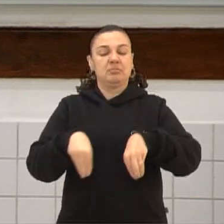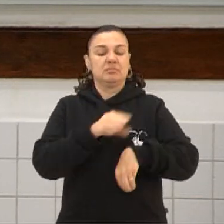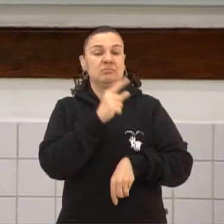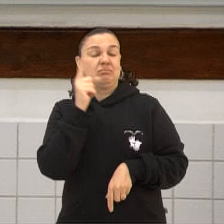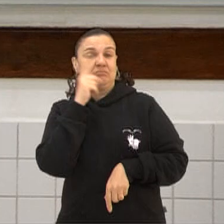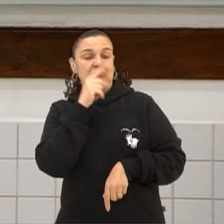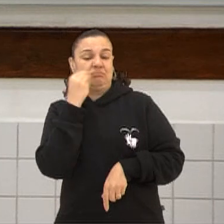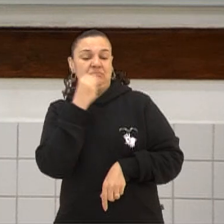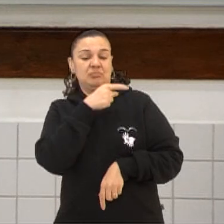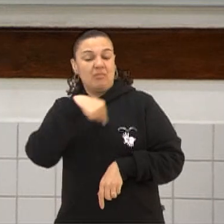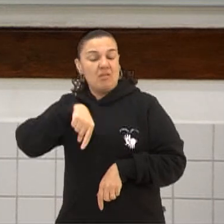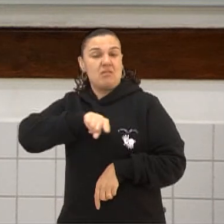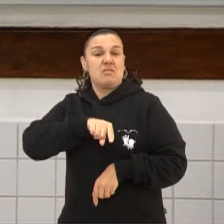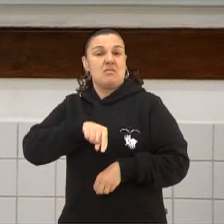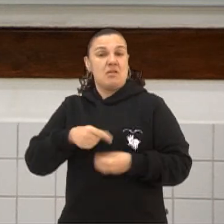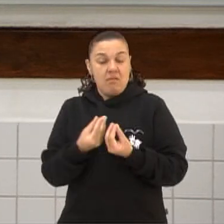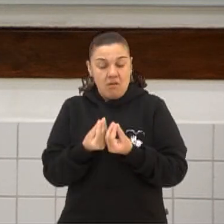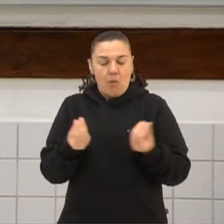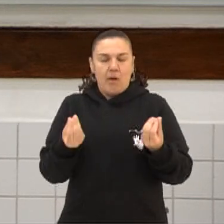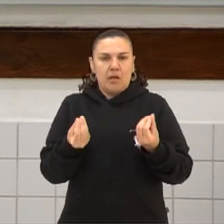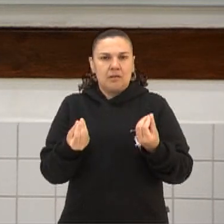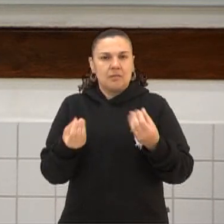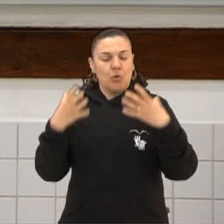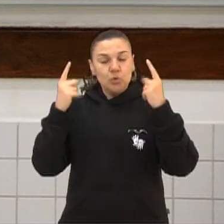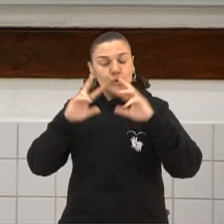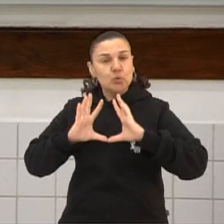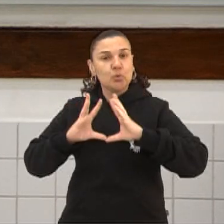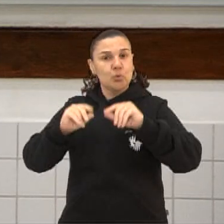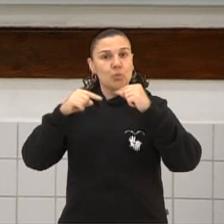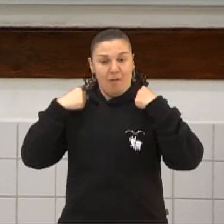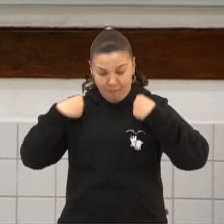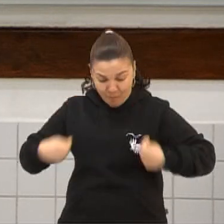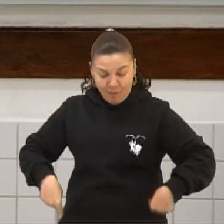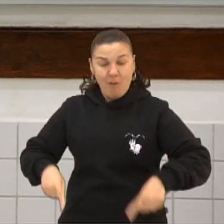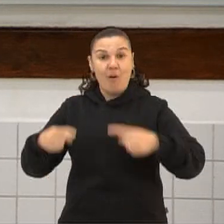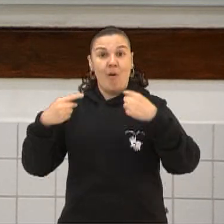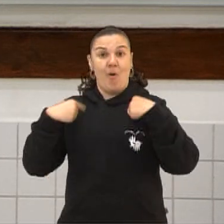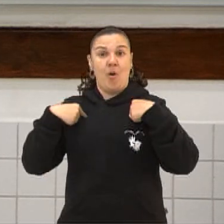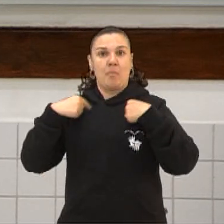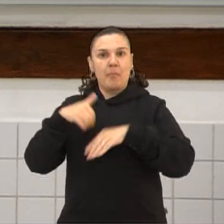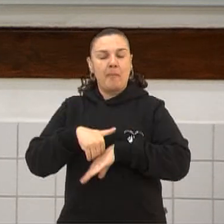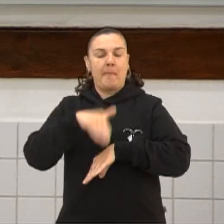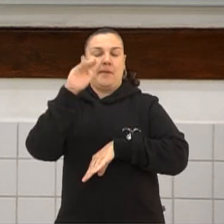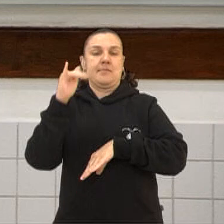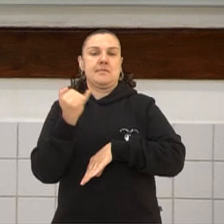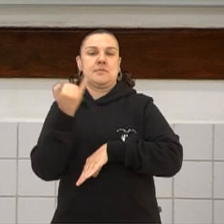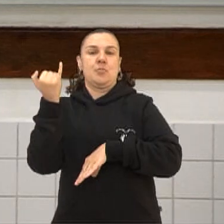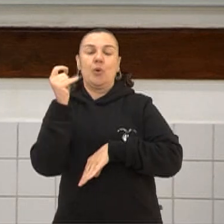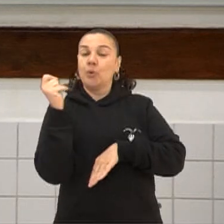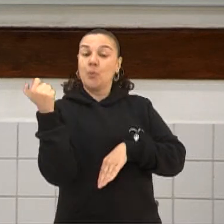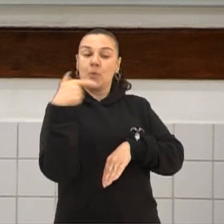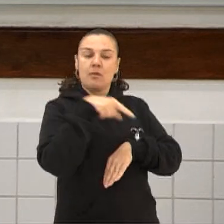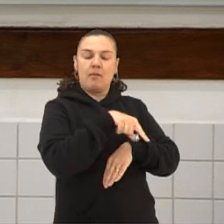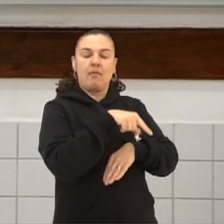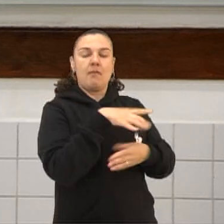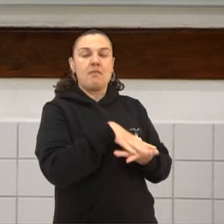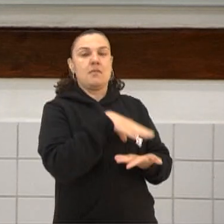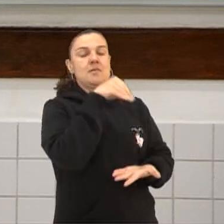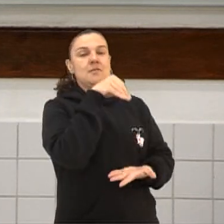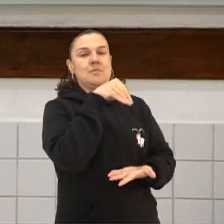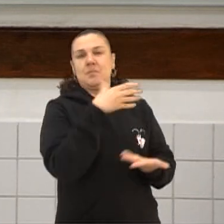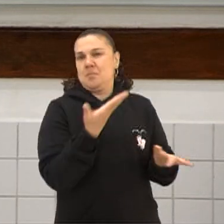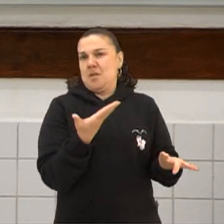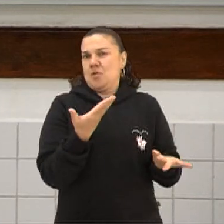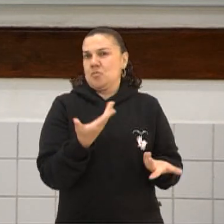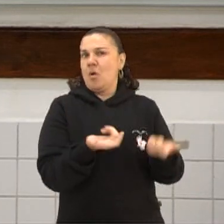essa natureza, tudo aquilo que é corporal, em nome daquilo que é espiritual, por assim dizer, em nome daquilo que